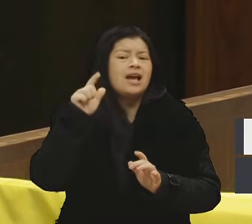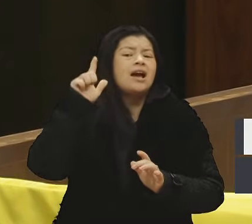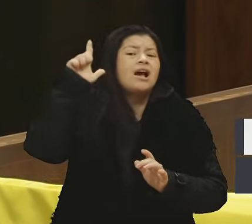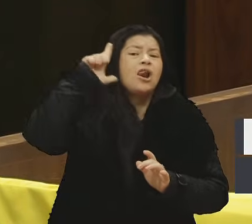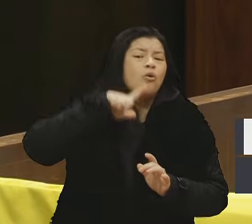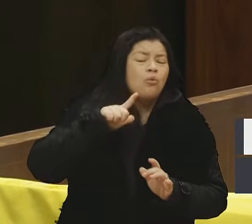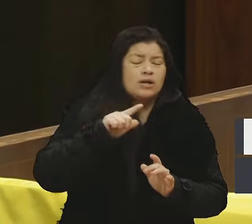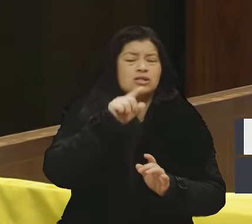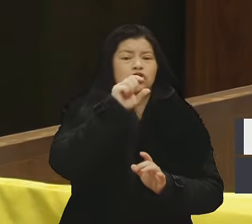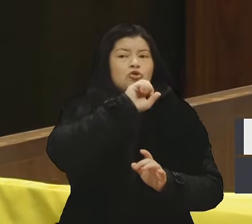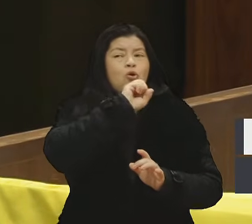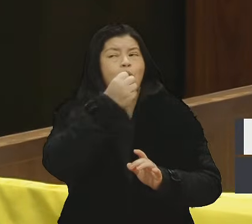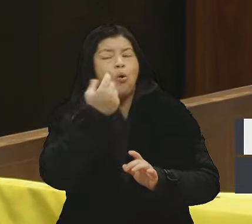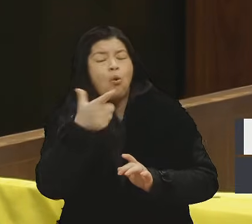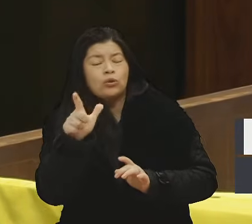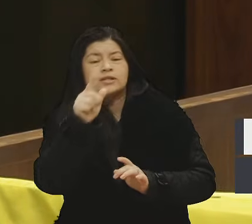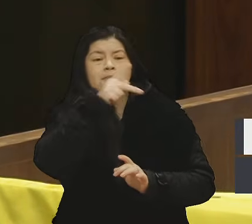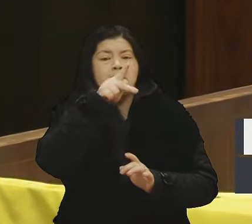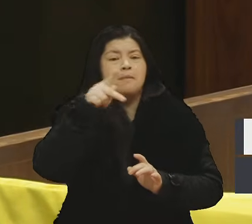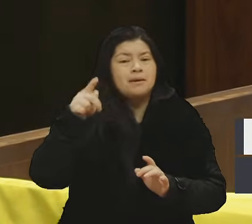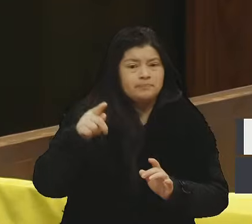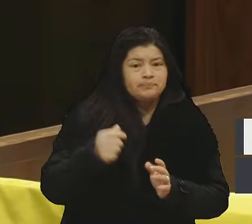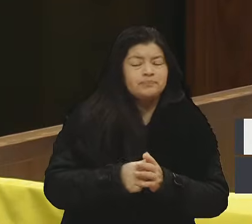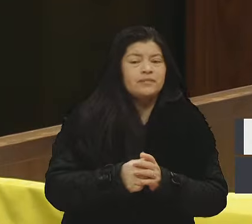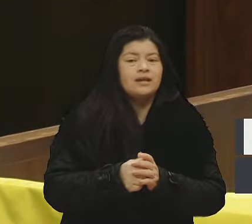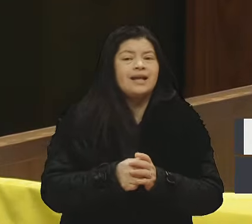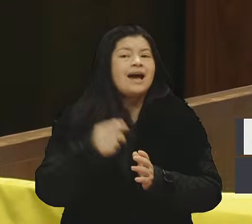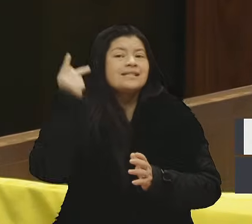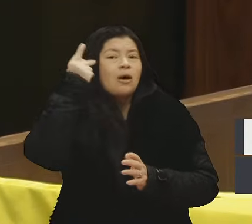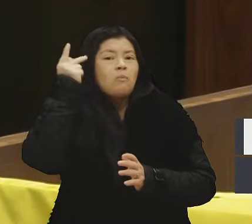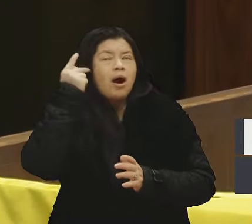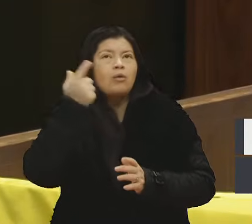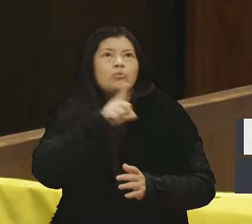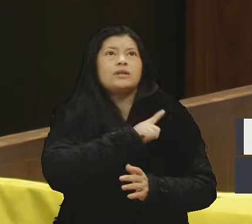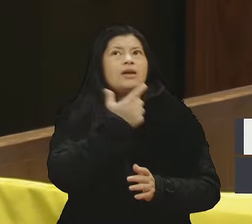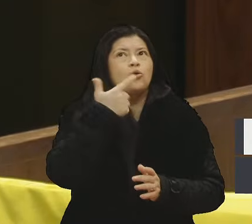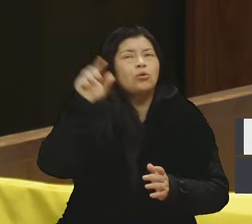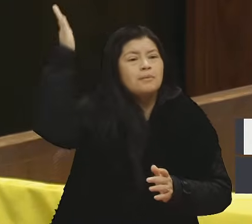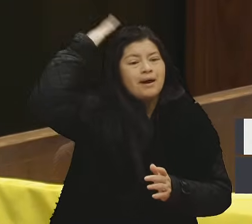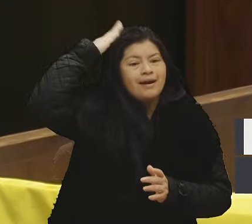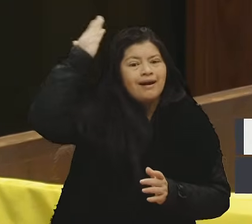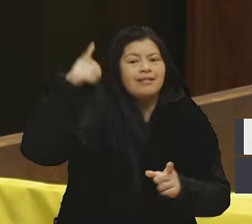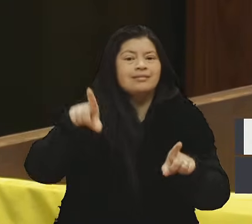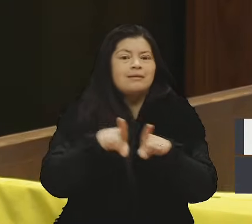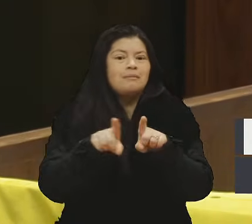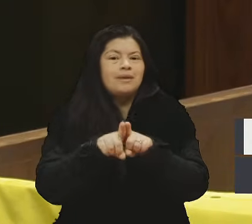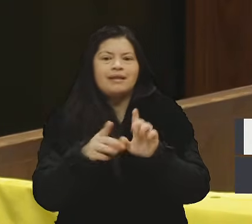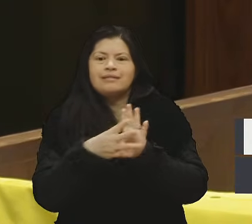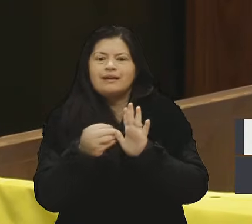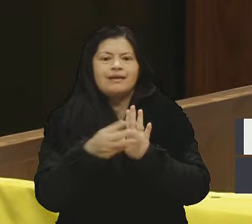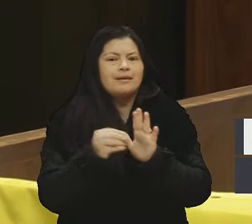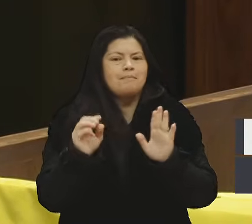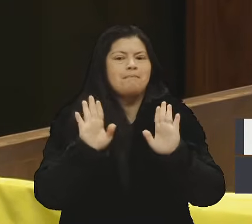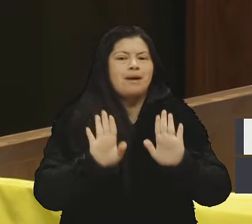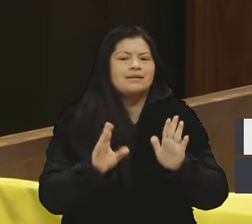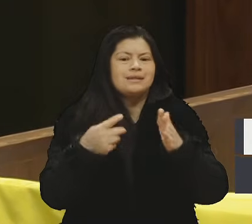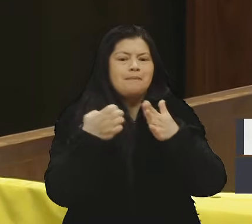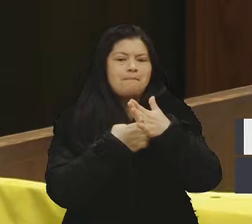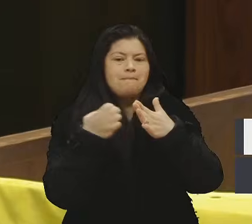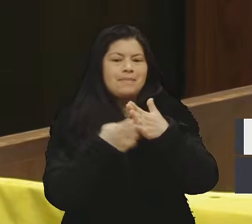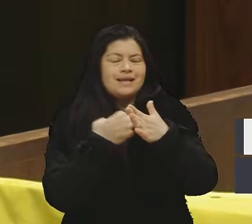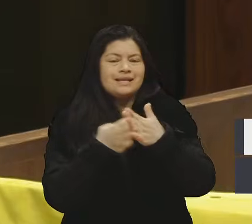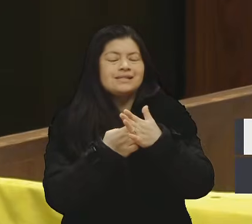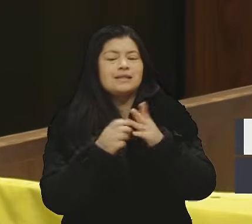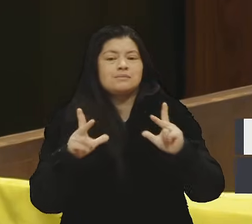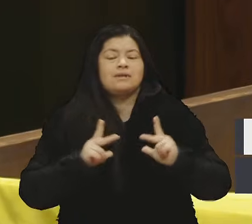PPPs. A gente tem exemplo do Paraná e de São Paulo também. E o compromisso das empresas privadas é o lucro.